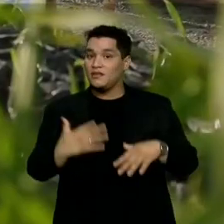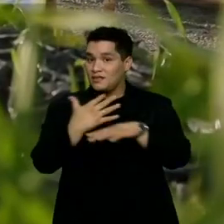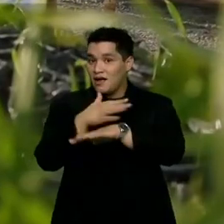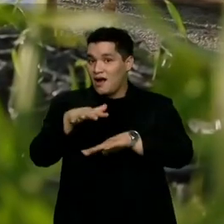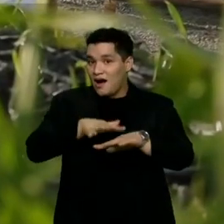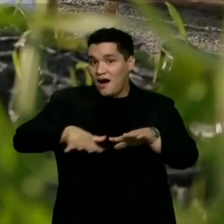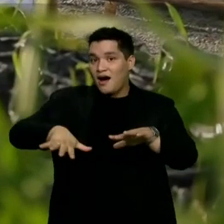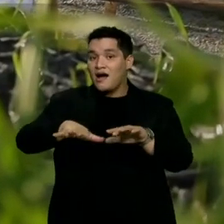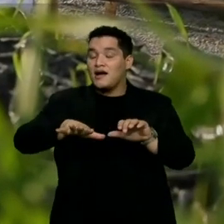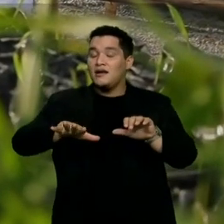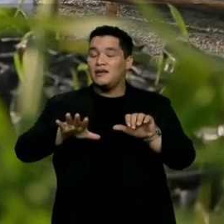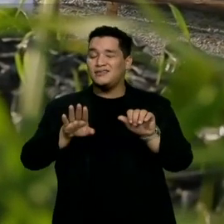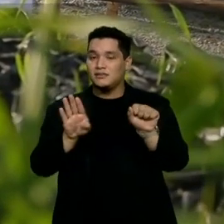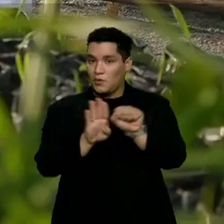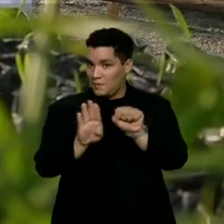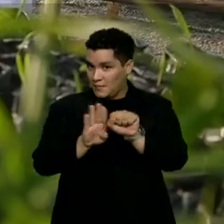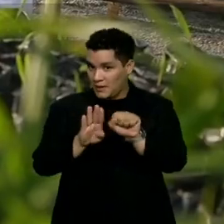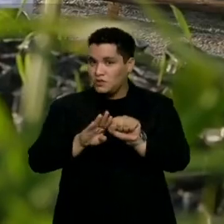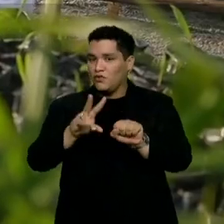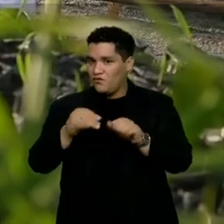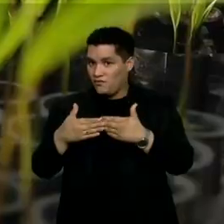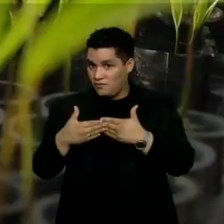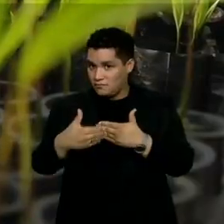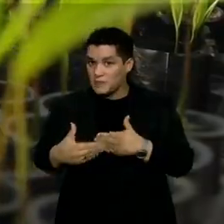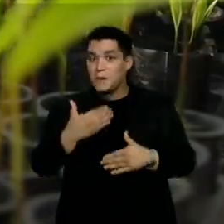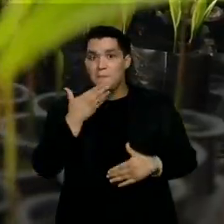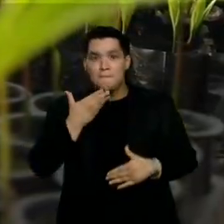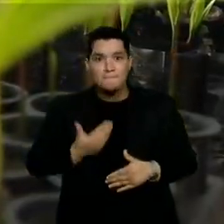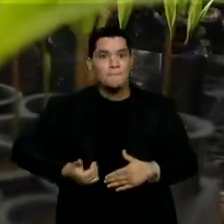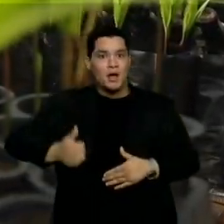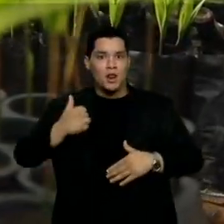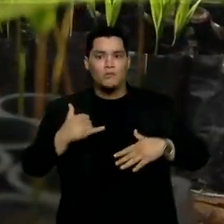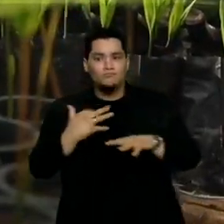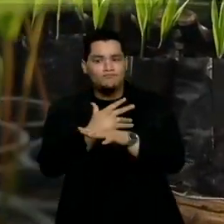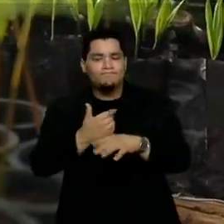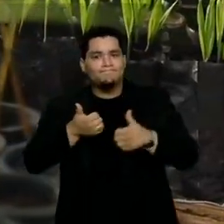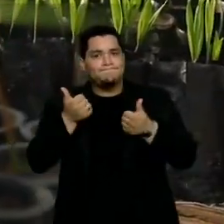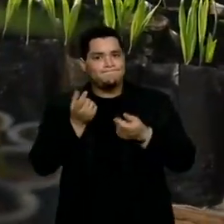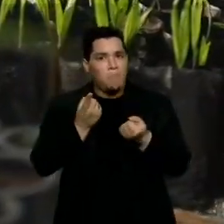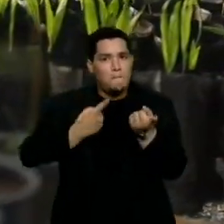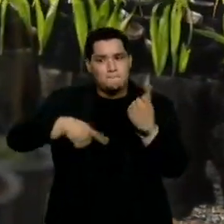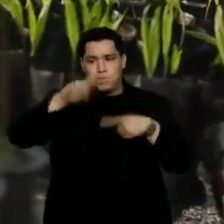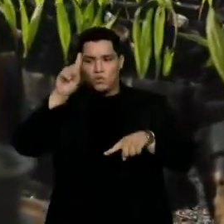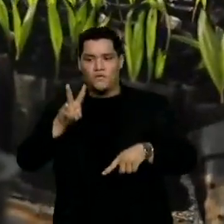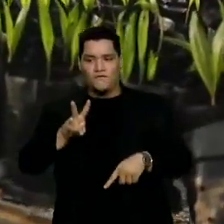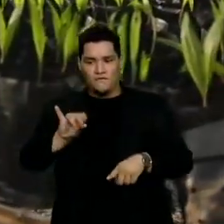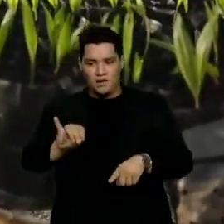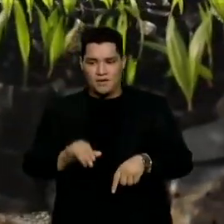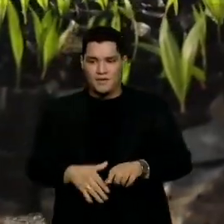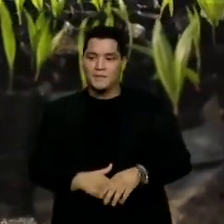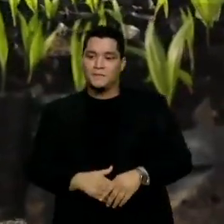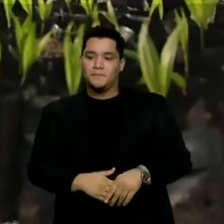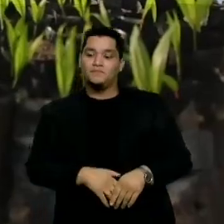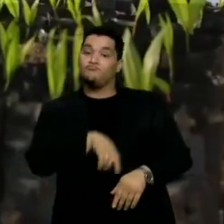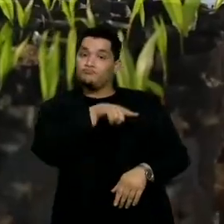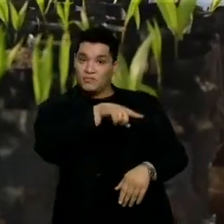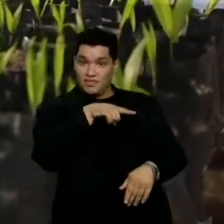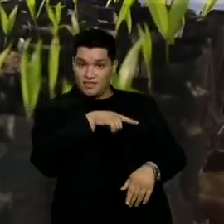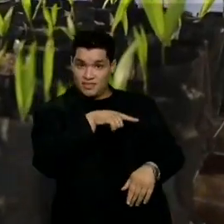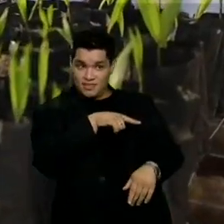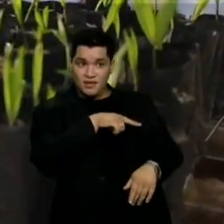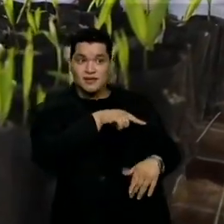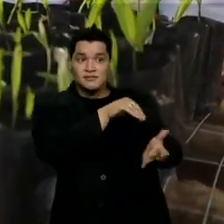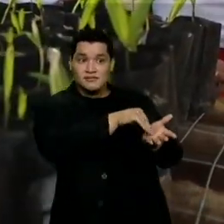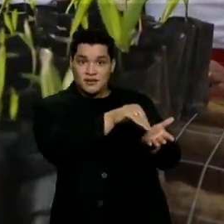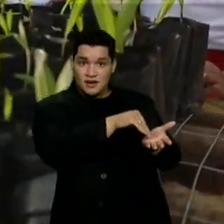ponto de partida para uma virada Verde ecológica e sustentável lançado pela Secretaria de Estado do meio ambiente o